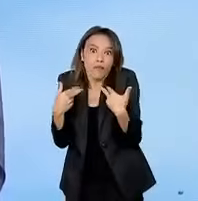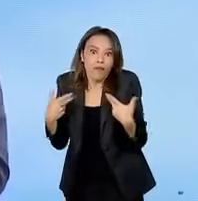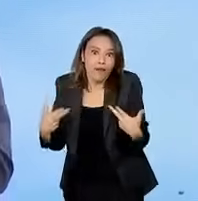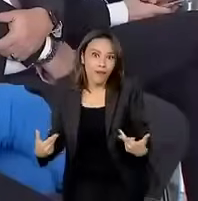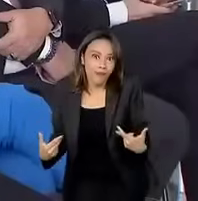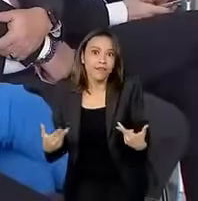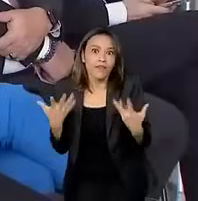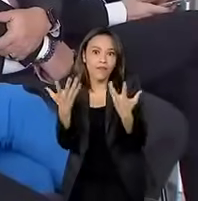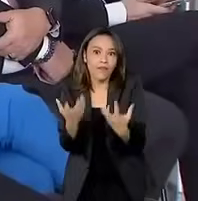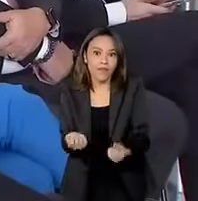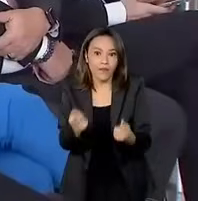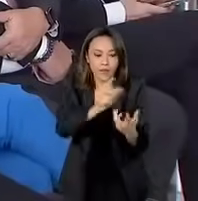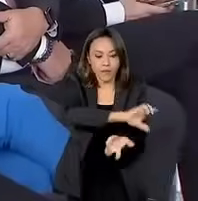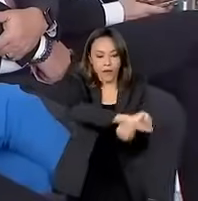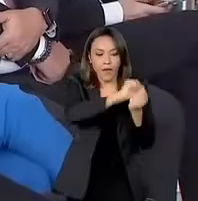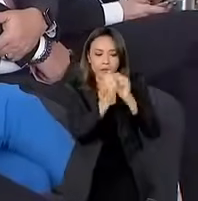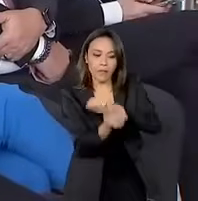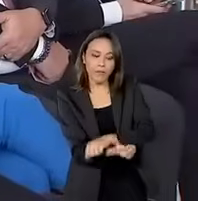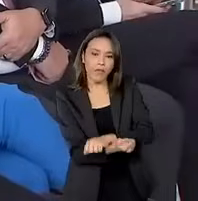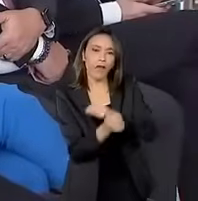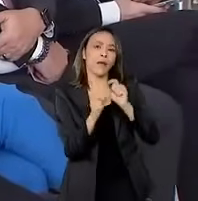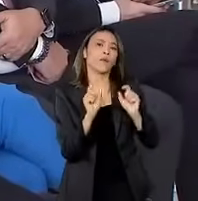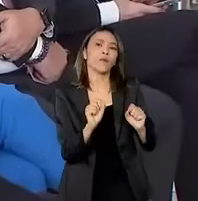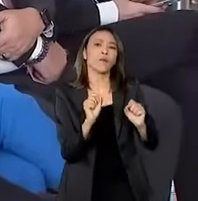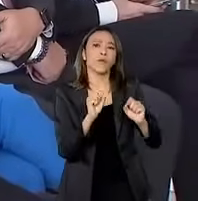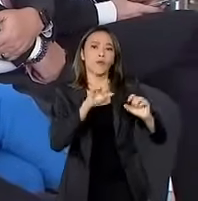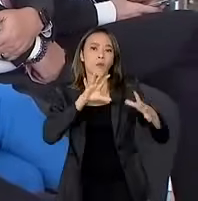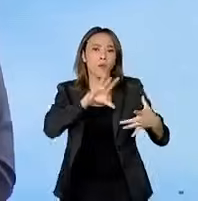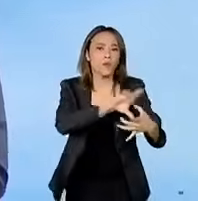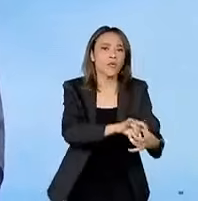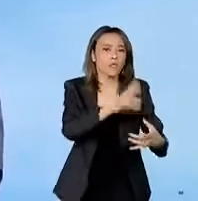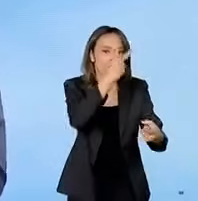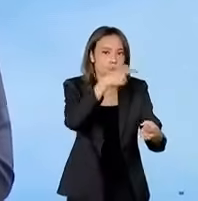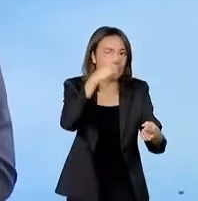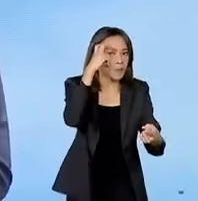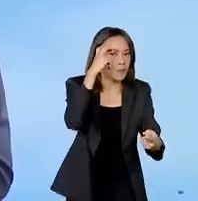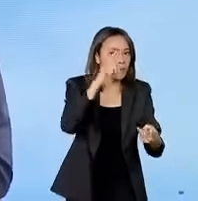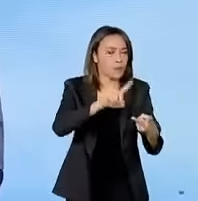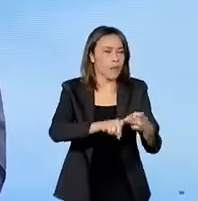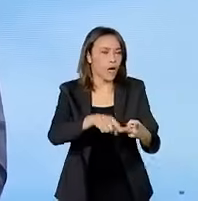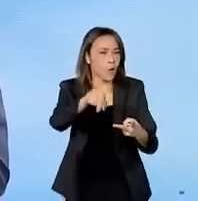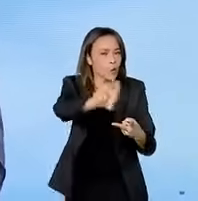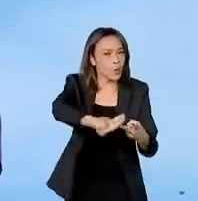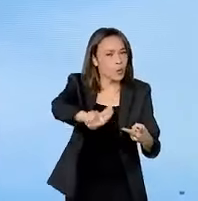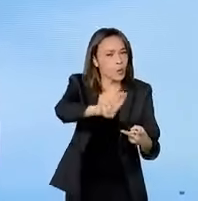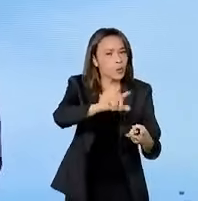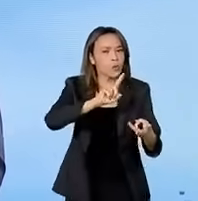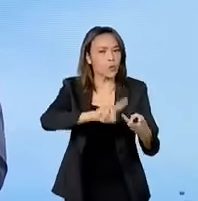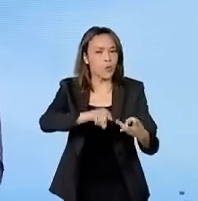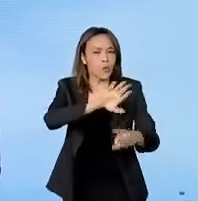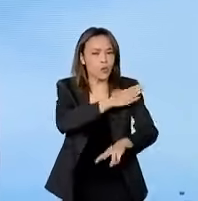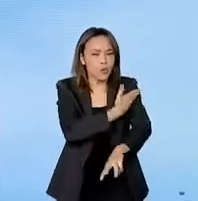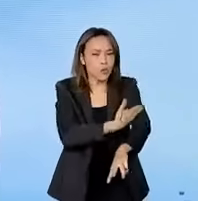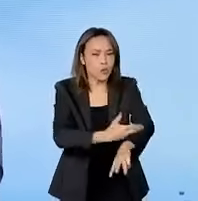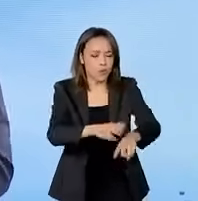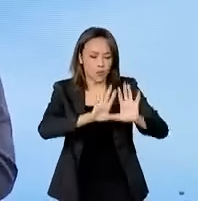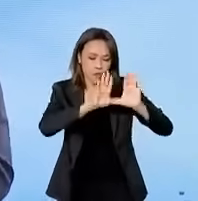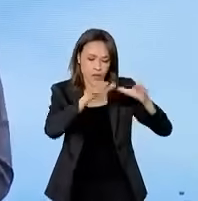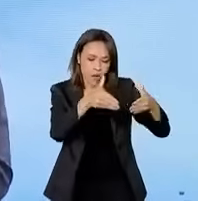podemos adaptar as especificações das casas, a cultura, o uso, as práticas e os costumes dos povos